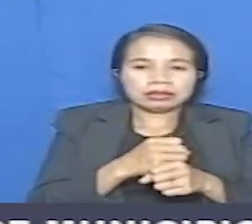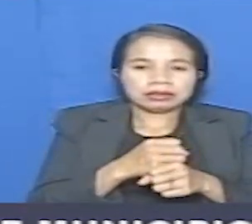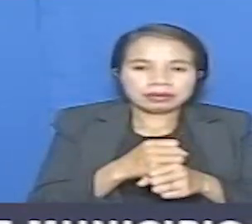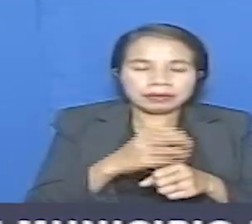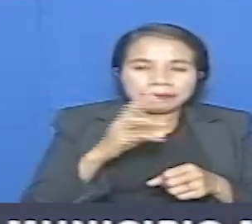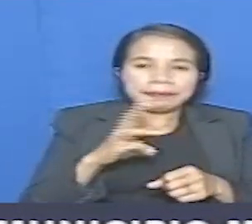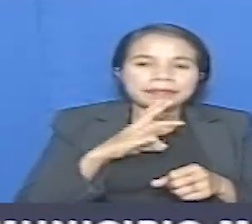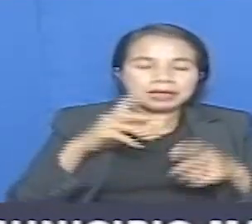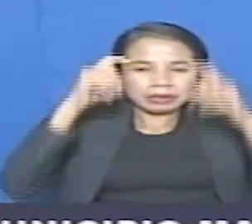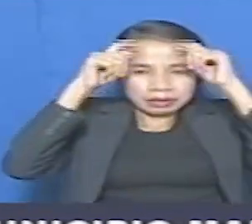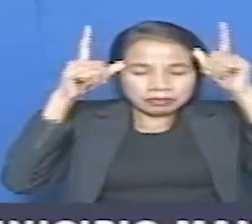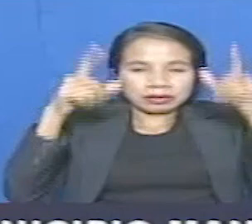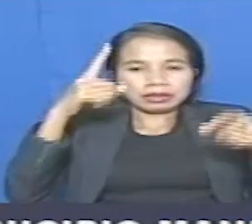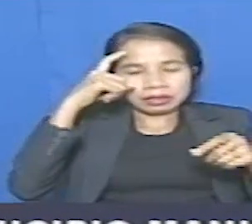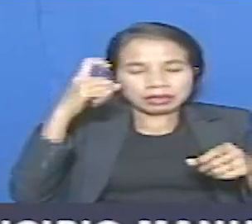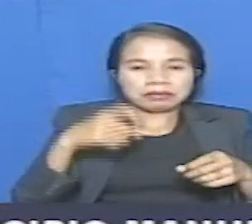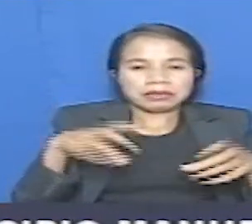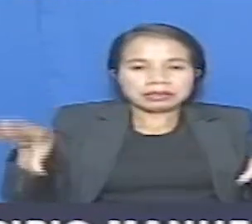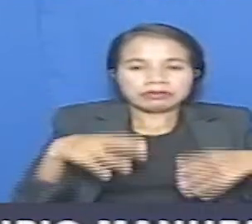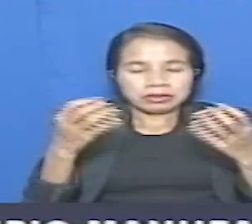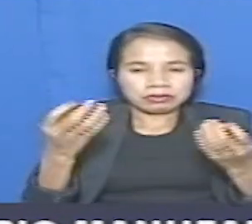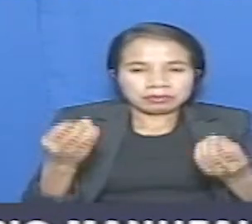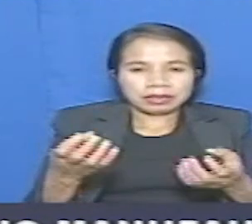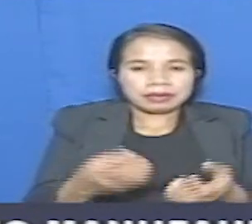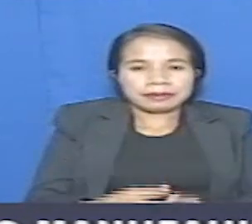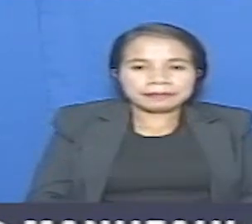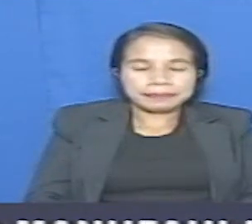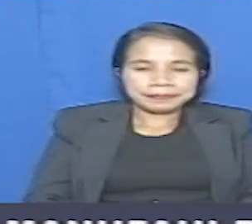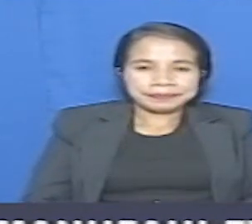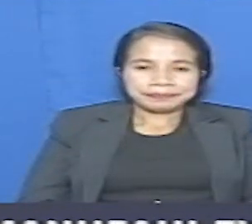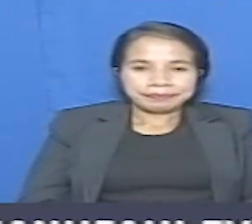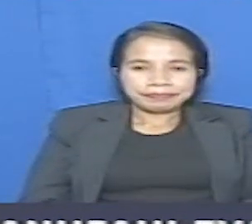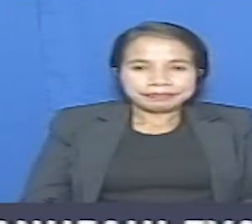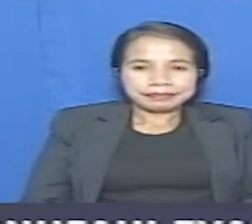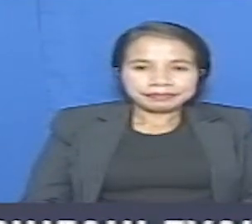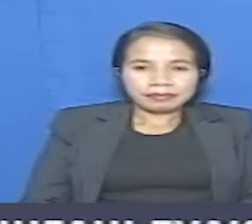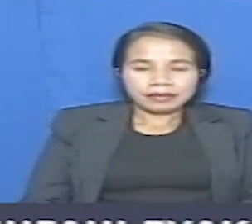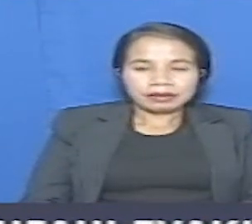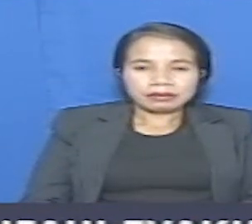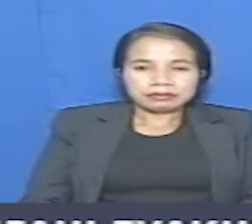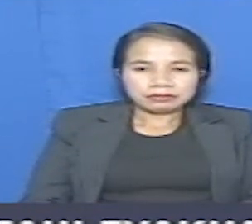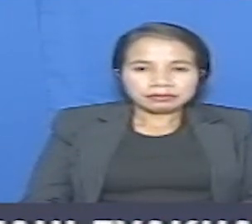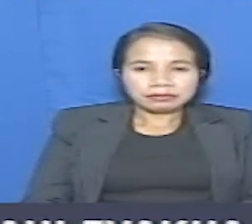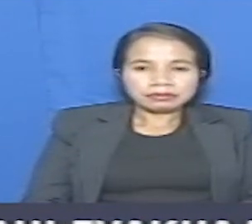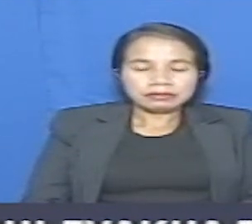B Timor Leste tamba ocupado ho serviço selo. Ernestina Gui, Olandino Pacheco, RTL.